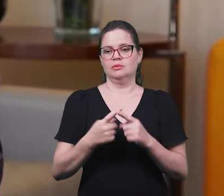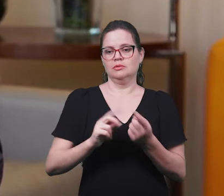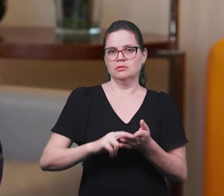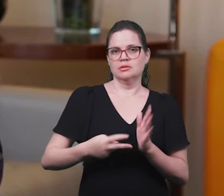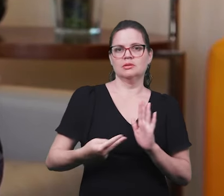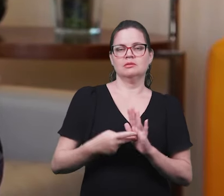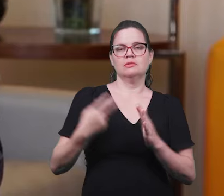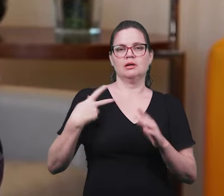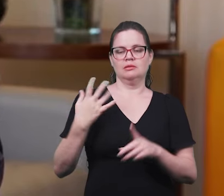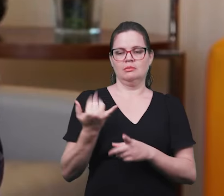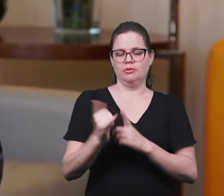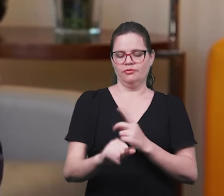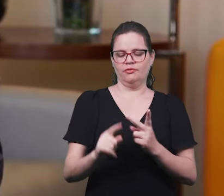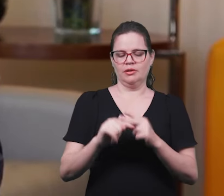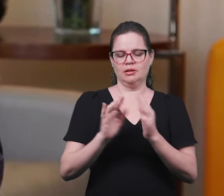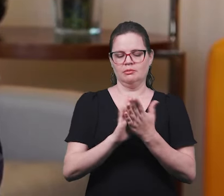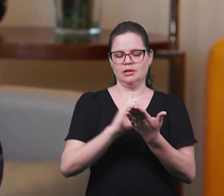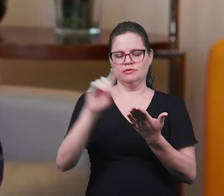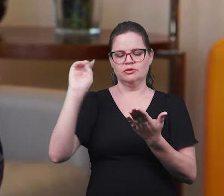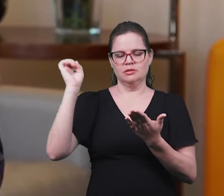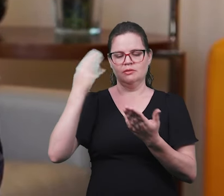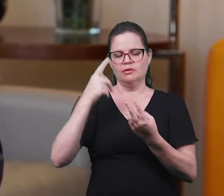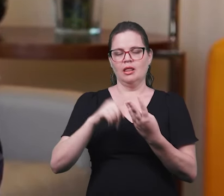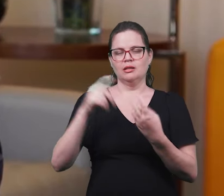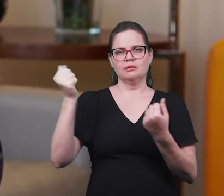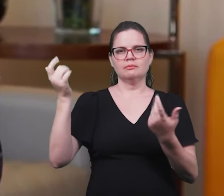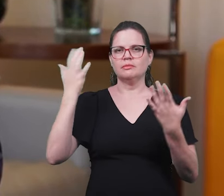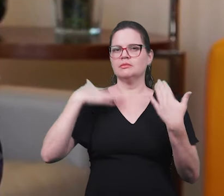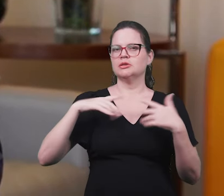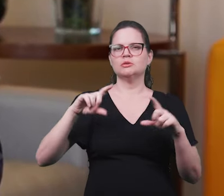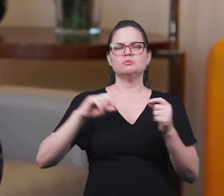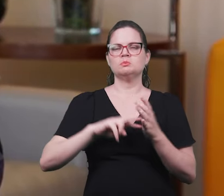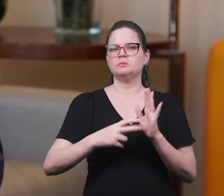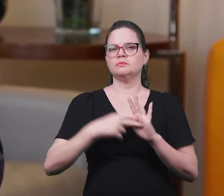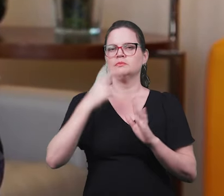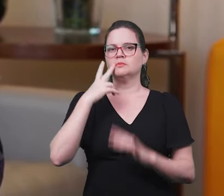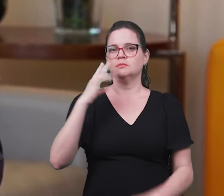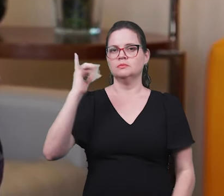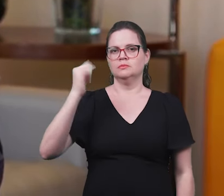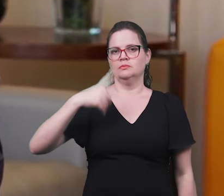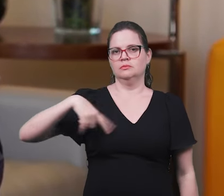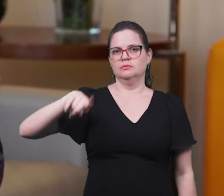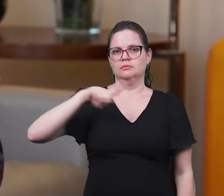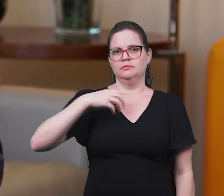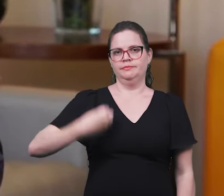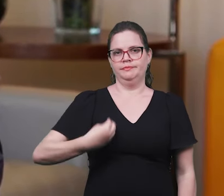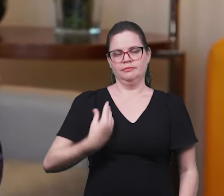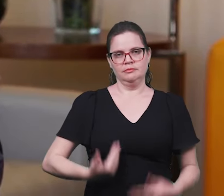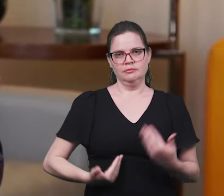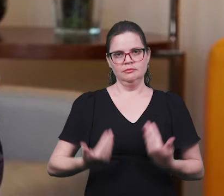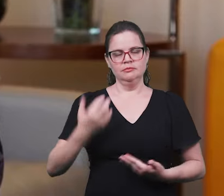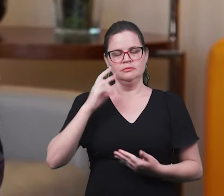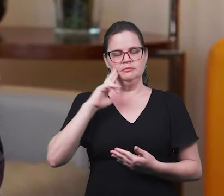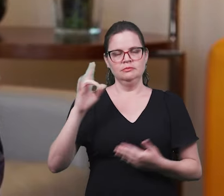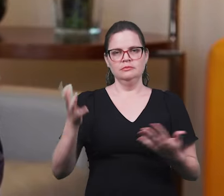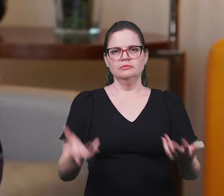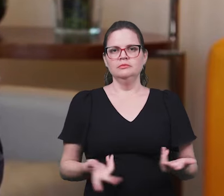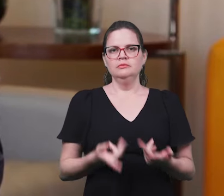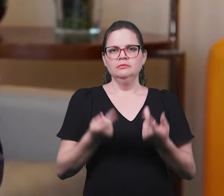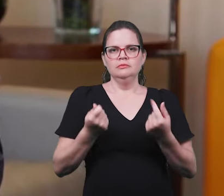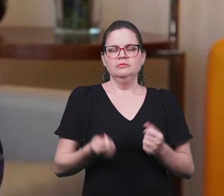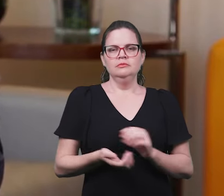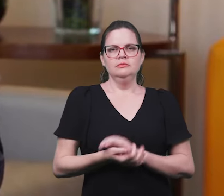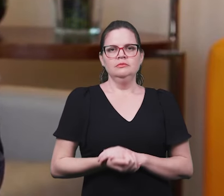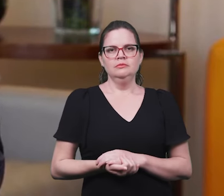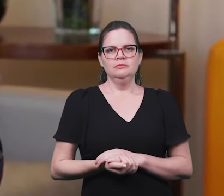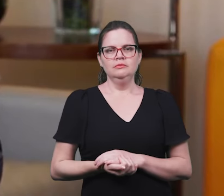profético, no sentido da palavra, no sentido da bênção, o que representa o pai na vida do servo de Deus. Ele é tudo, né? Tudo é